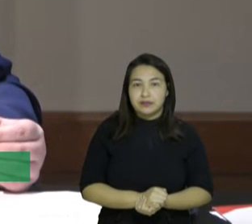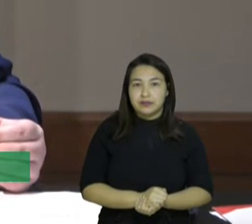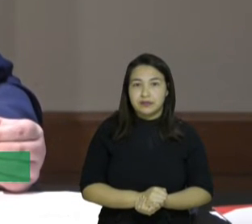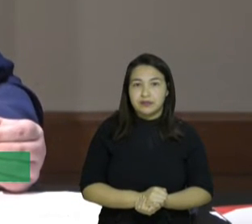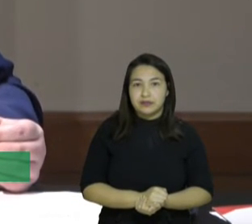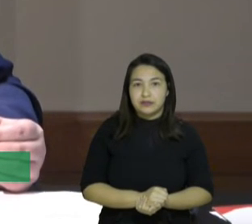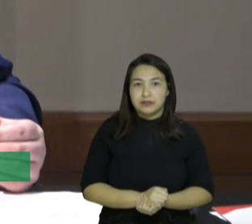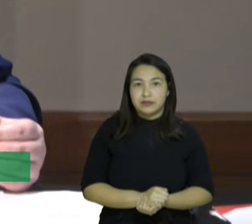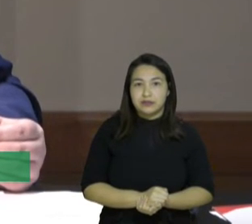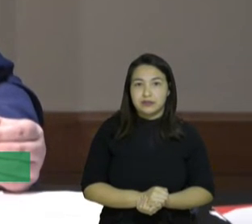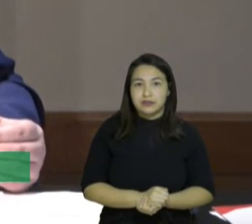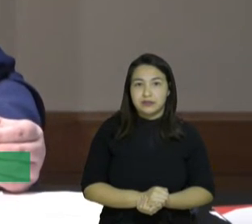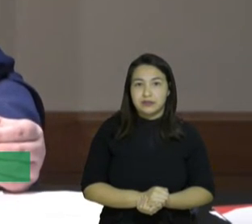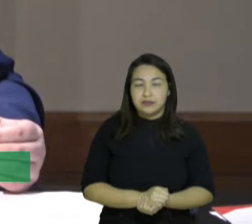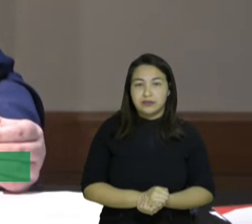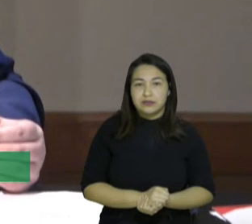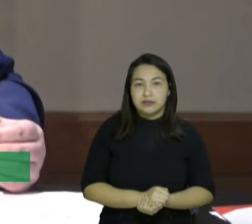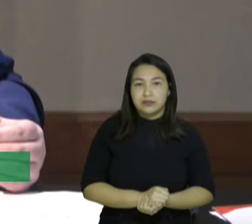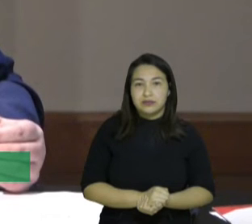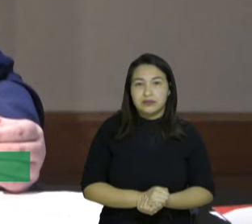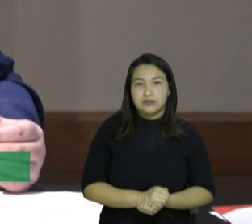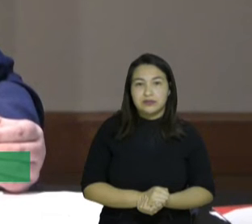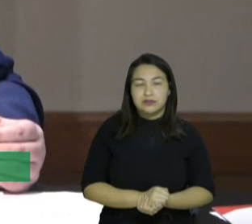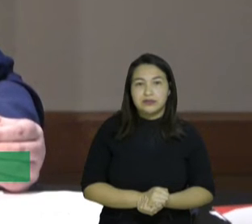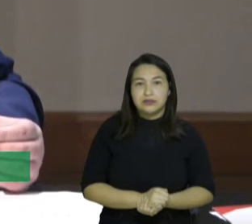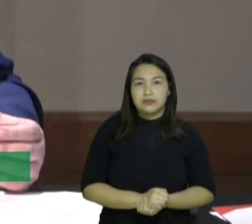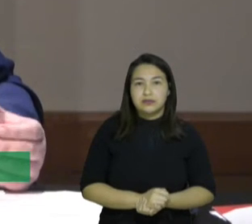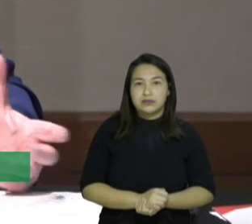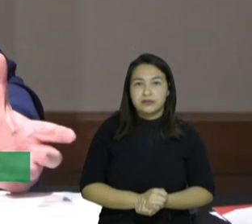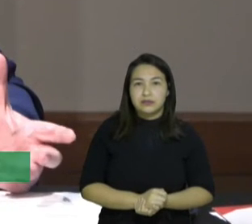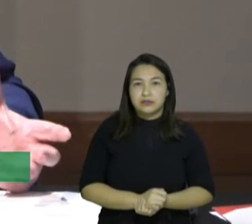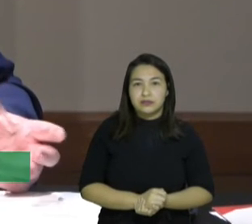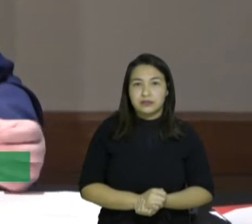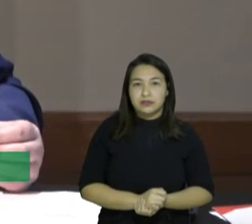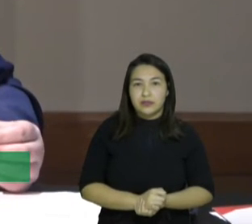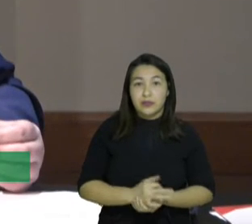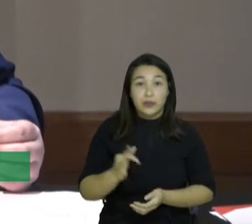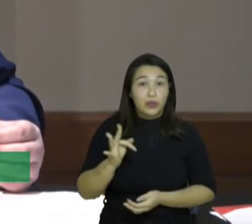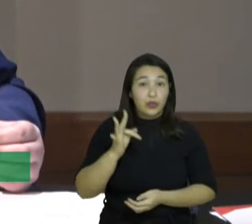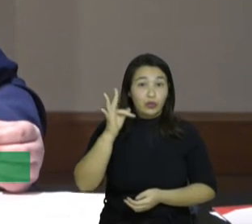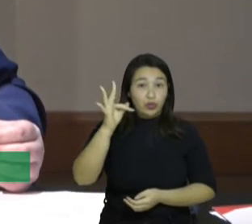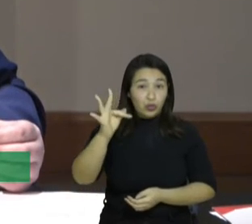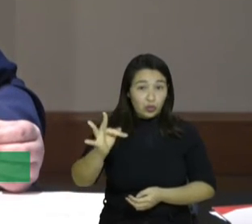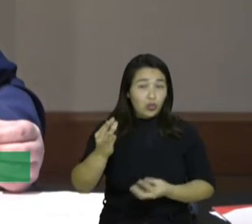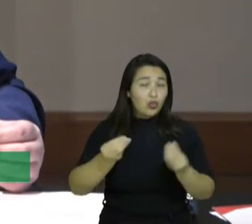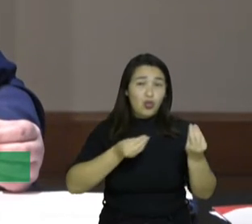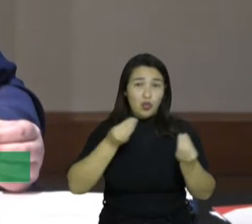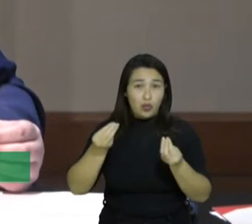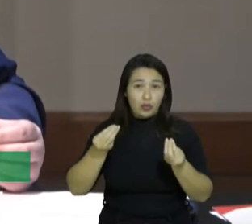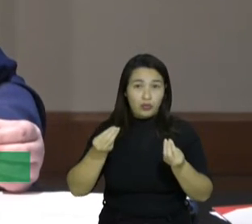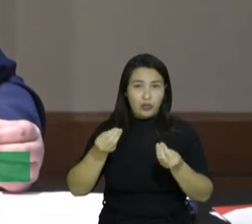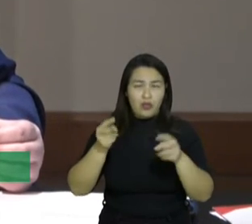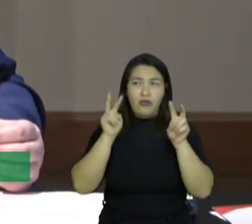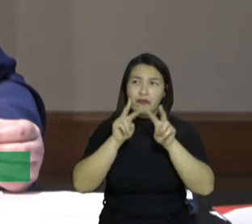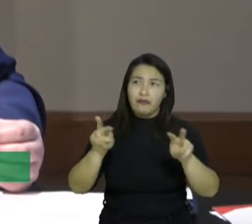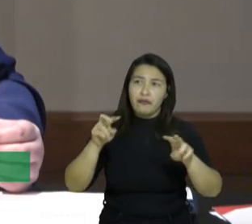para adante né no no contexto Global você